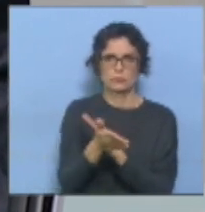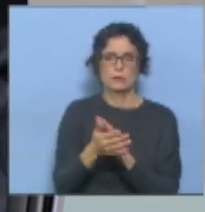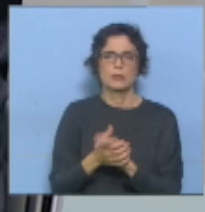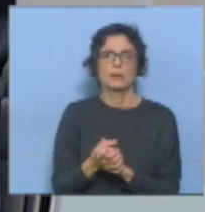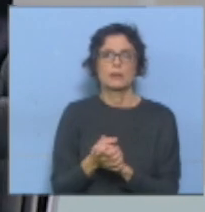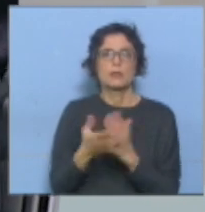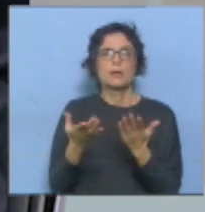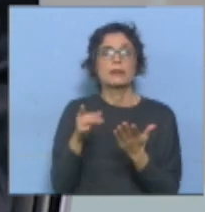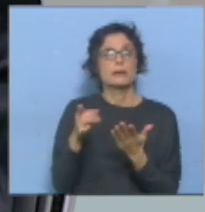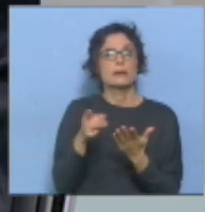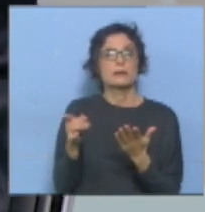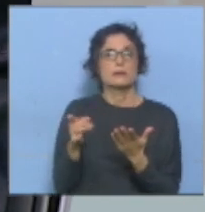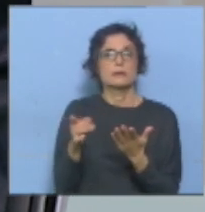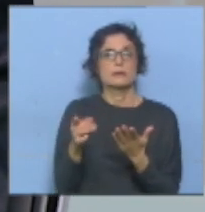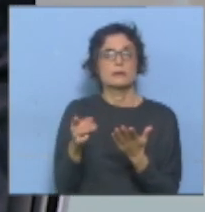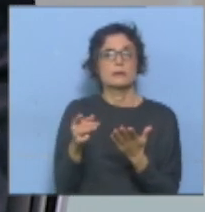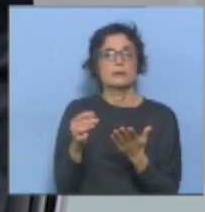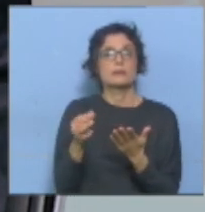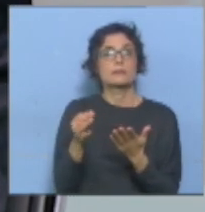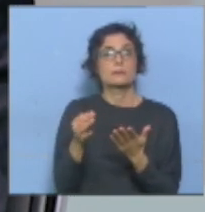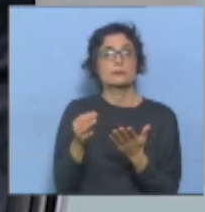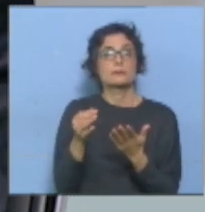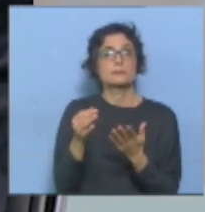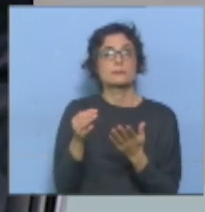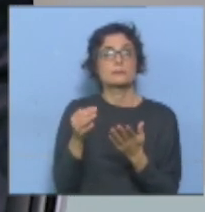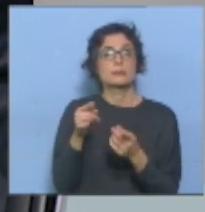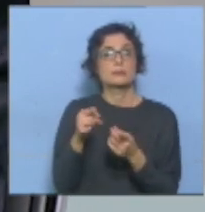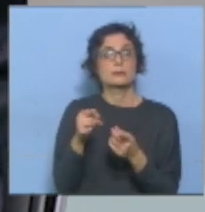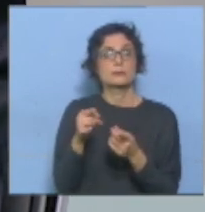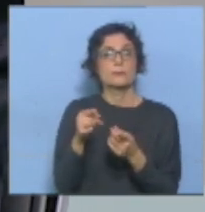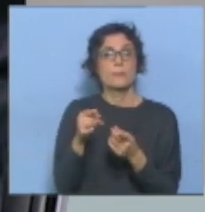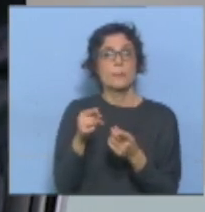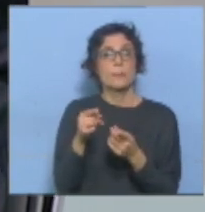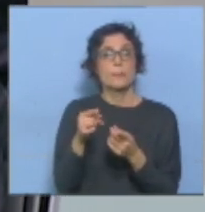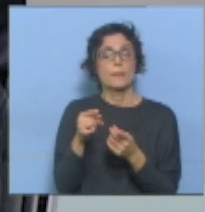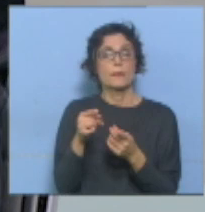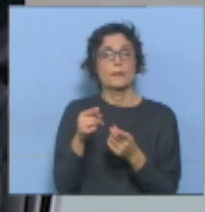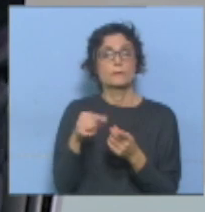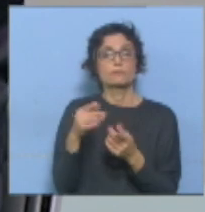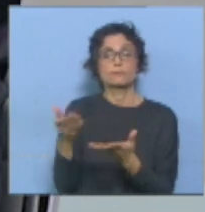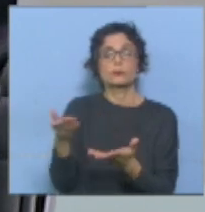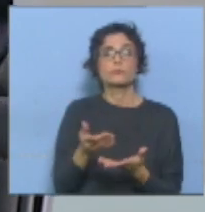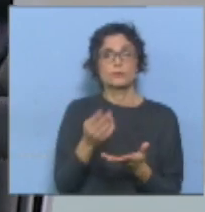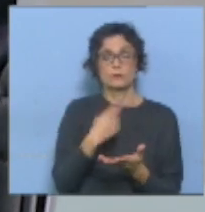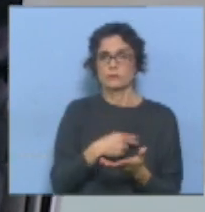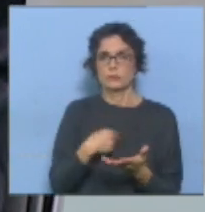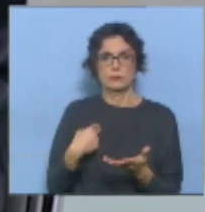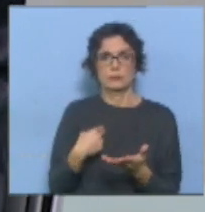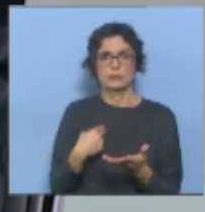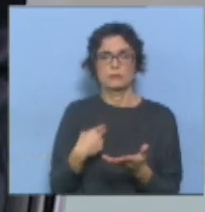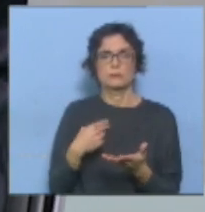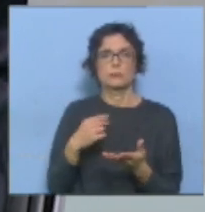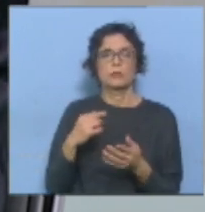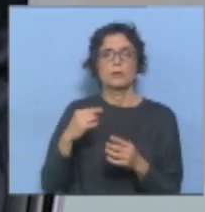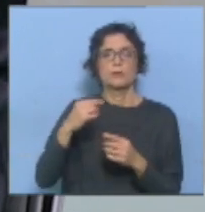é especificamente para a Faculdade de Teologia que os cristãos são convidados a contribuir em cada primeiro domingo de